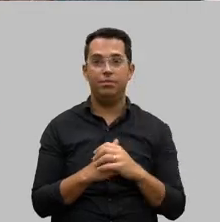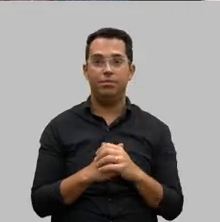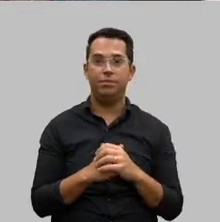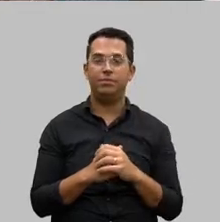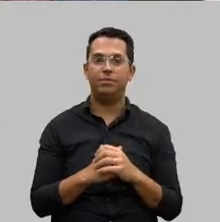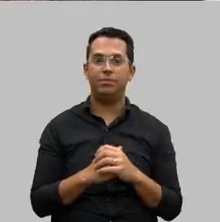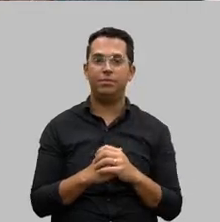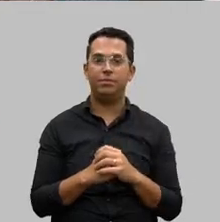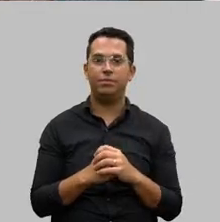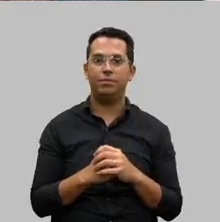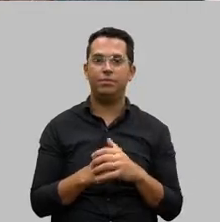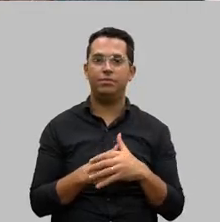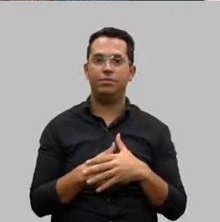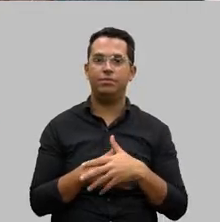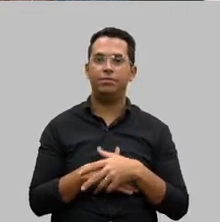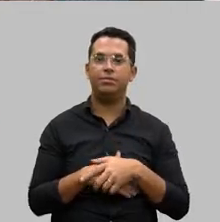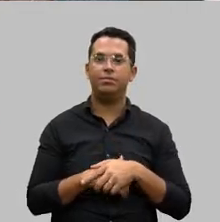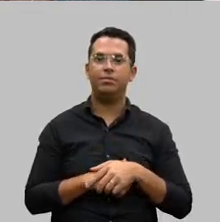an